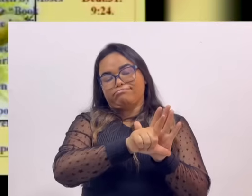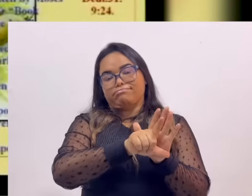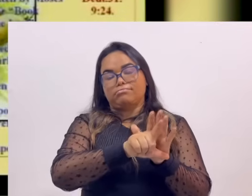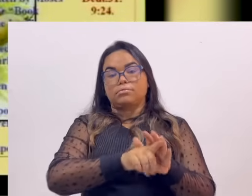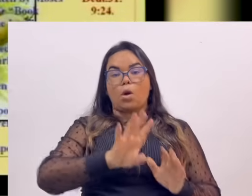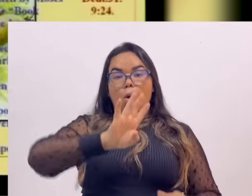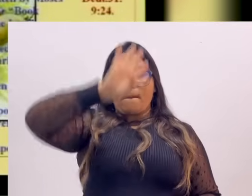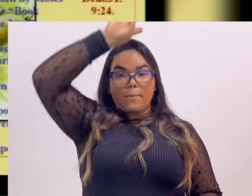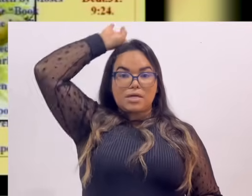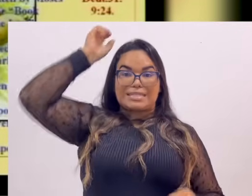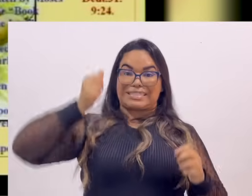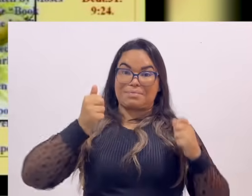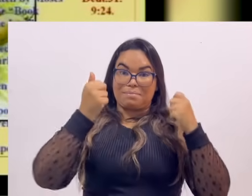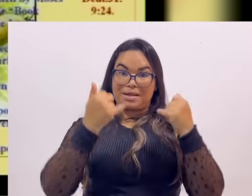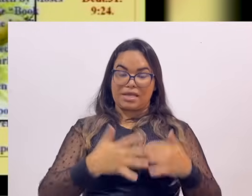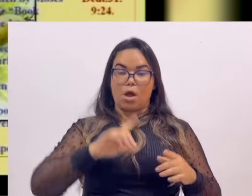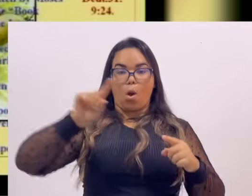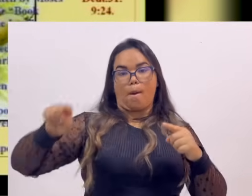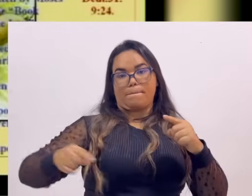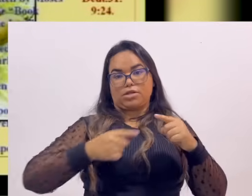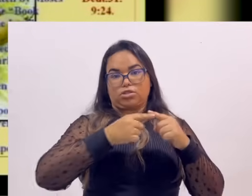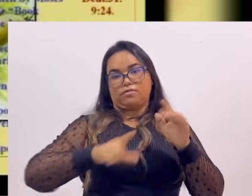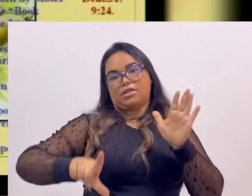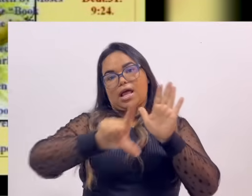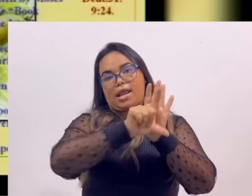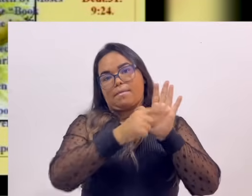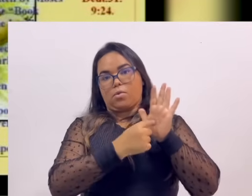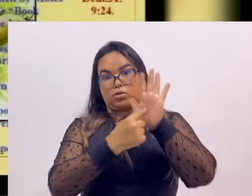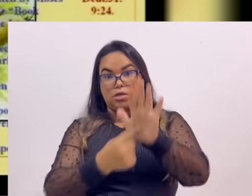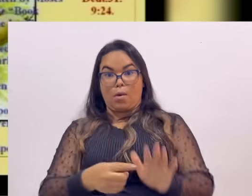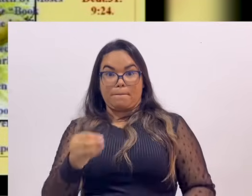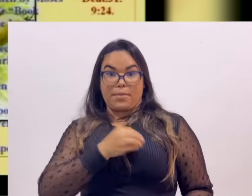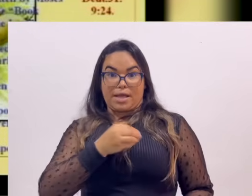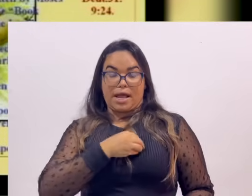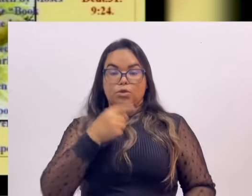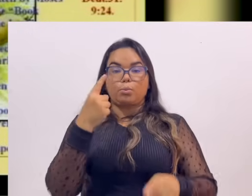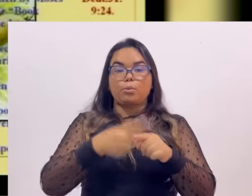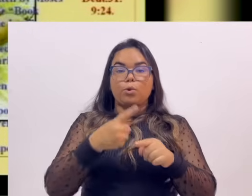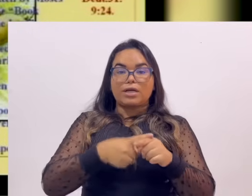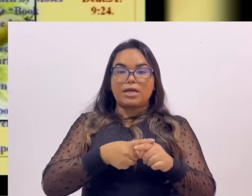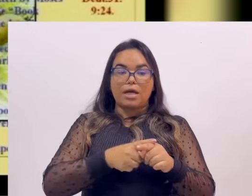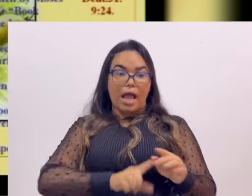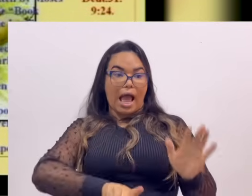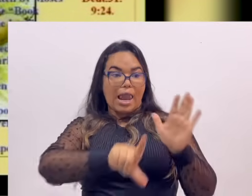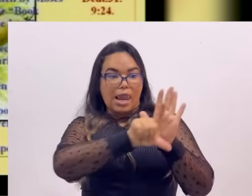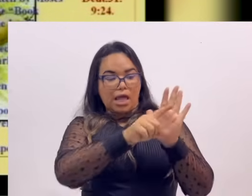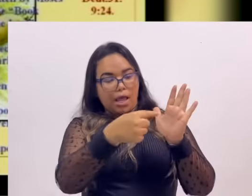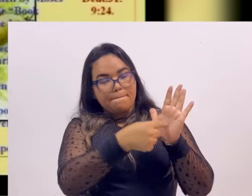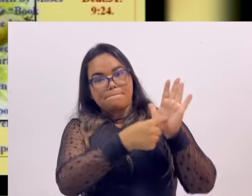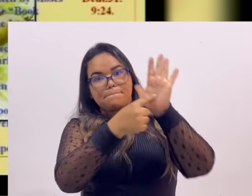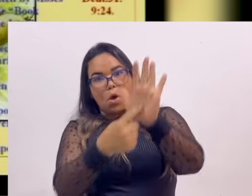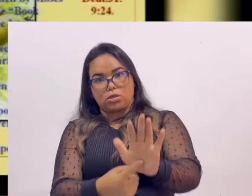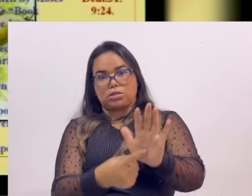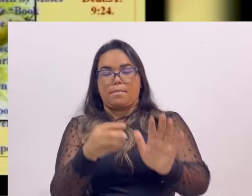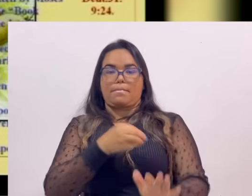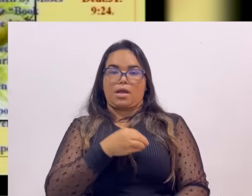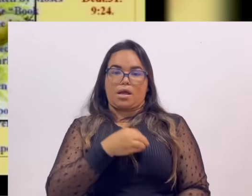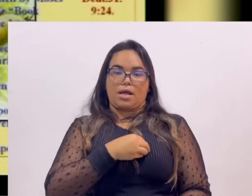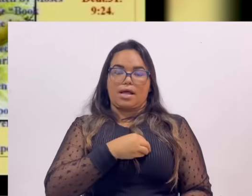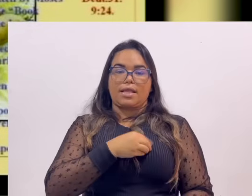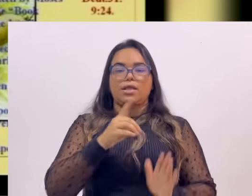Romanos diz que o objetivo da lei é revelar o pecado, porque pela lei vem o conhecimento do pecado.